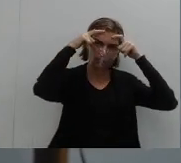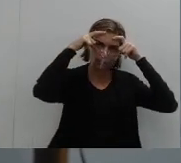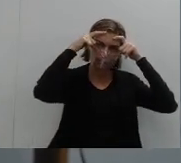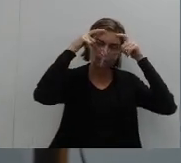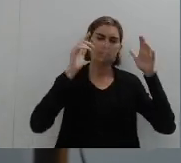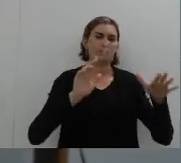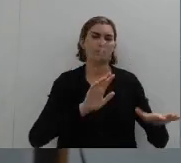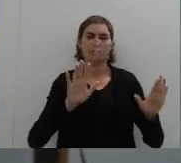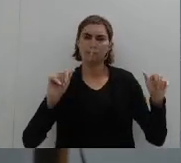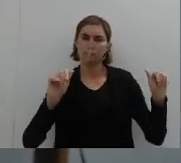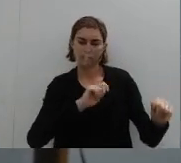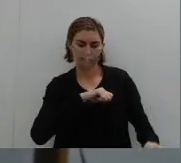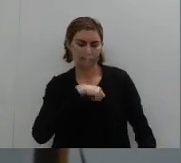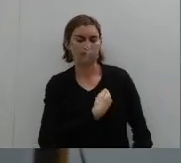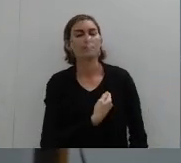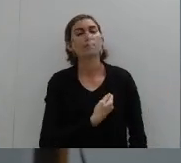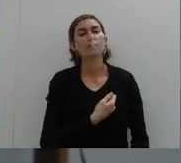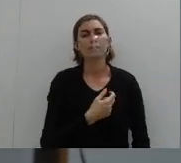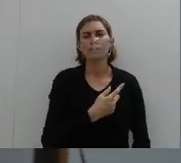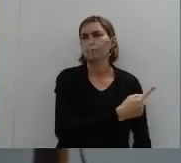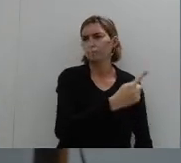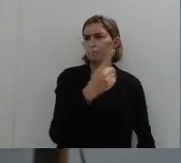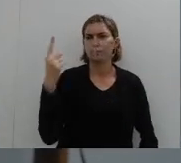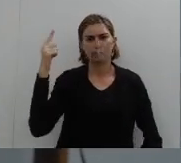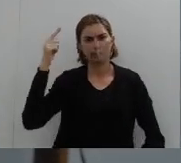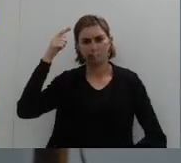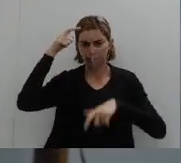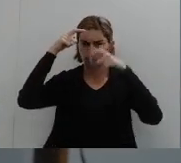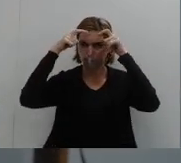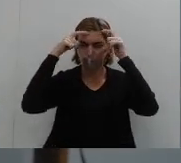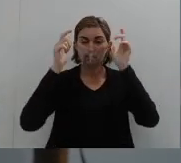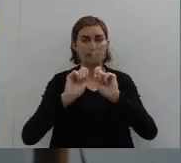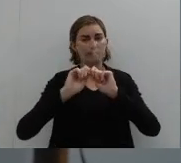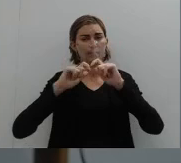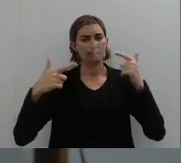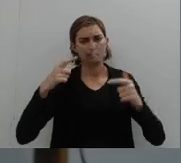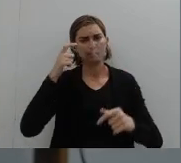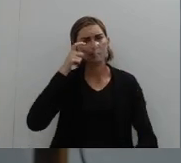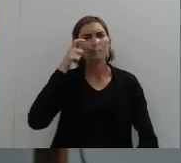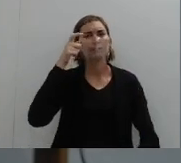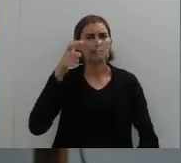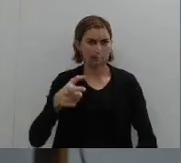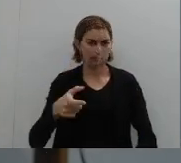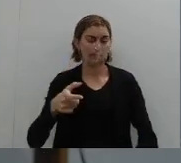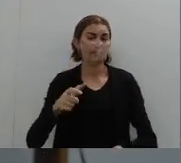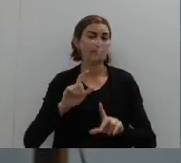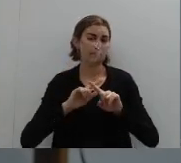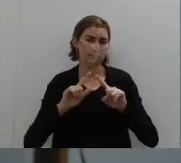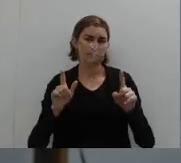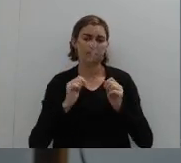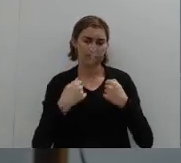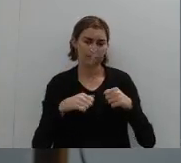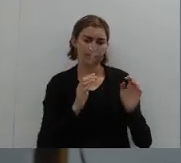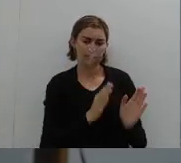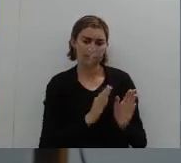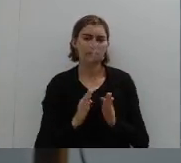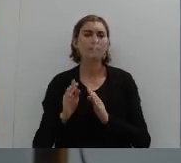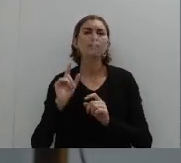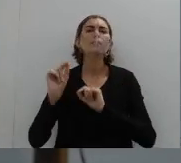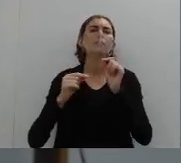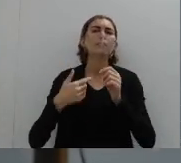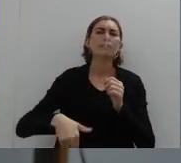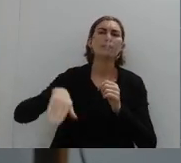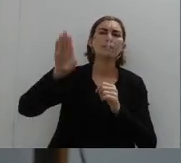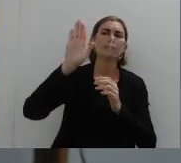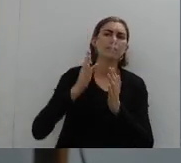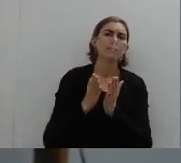na Espanha. Então, essas monarquias, claro que elas estavam interessadas. No entanto, tinham que organizar o quê? Quem é que vai